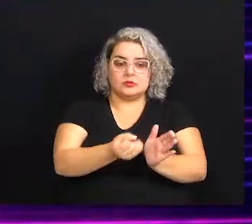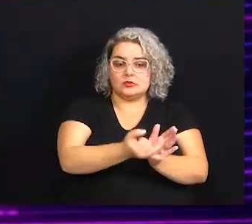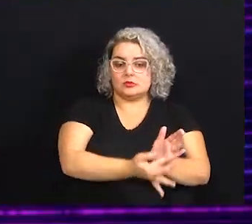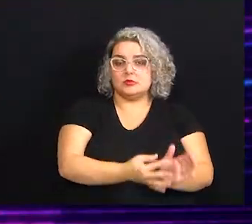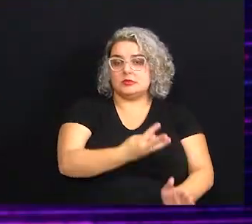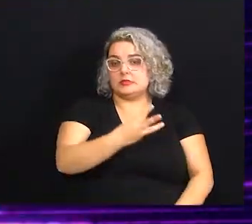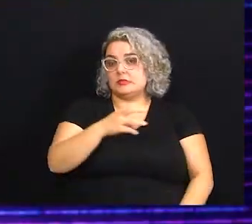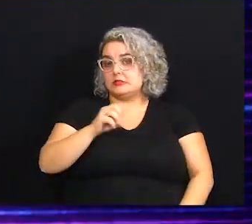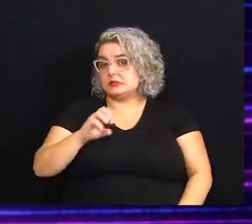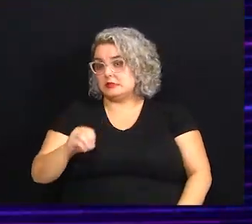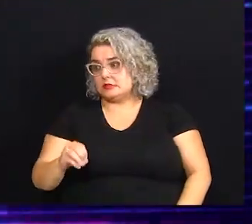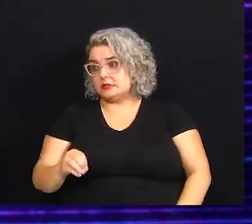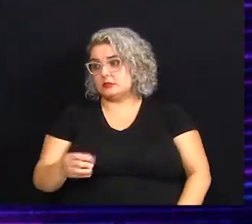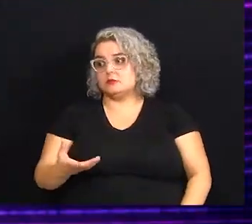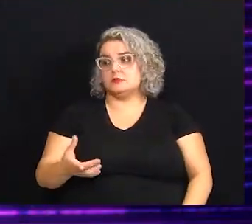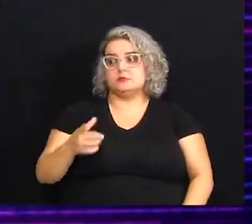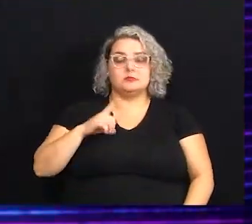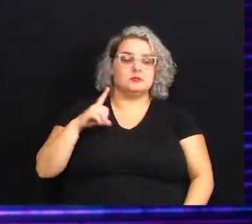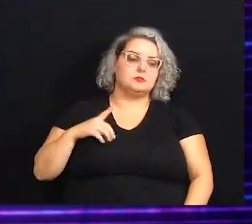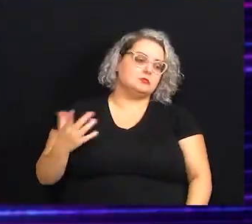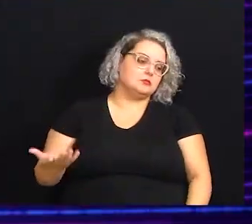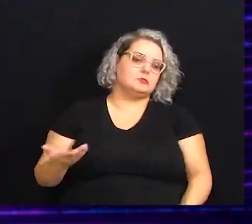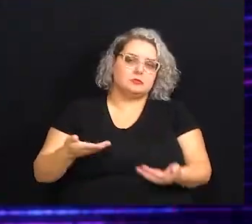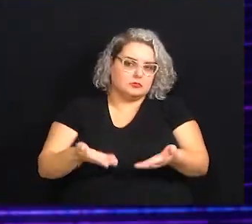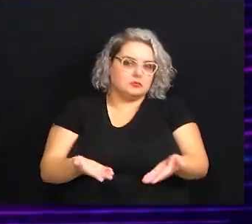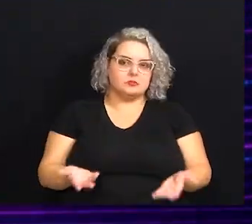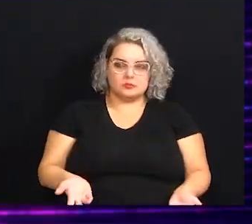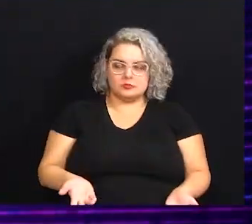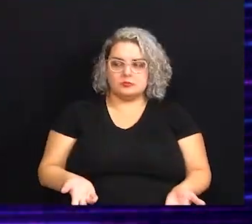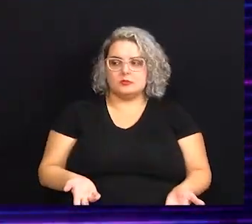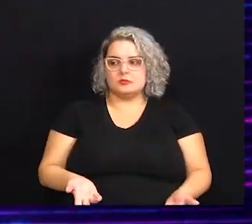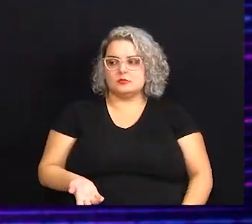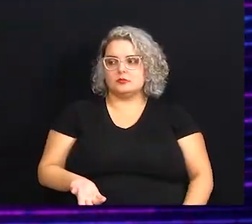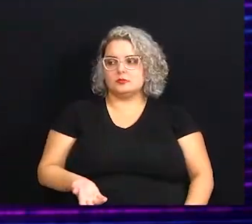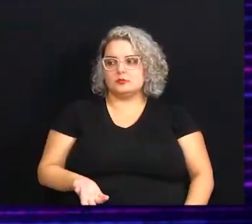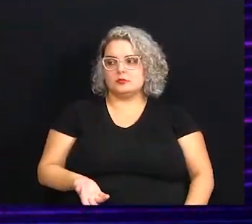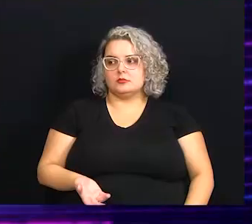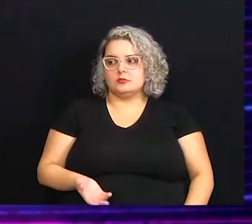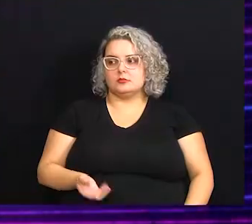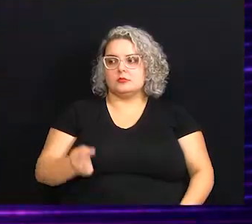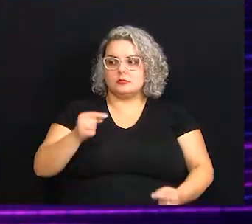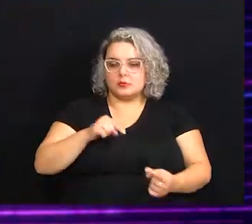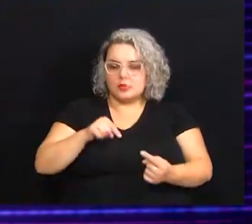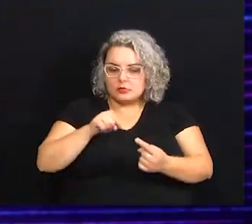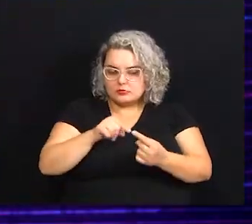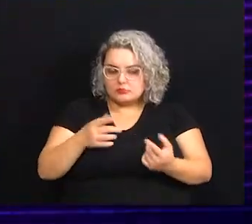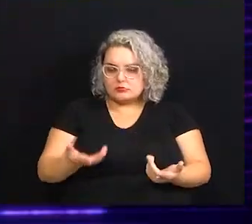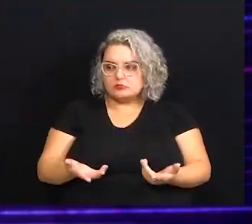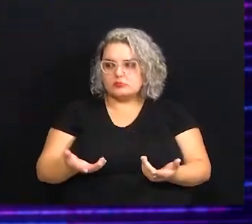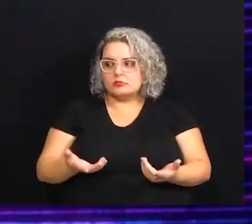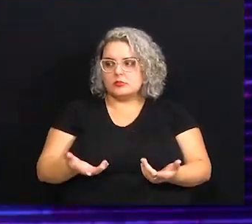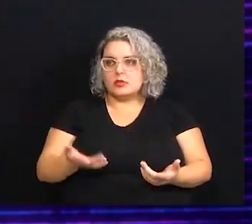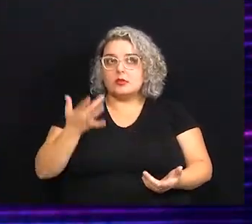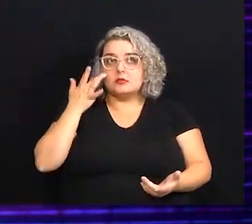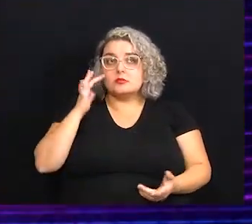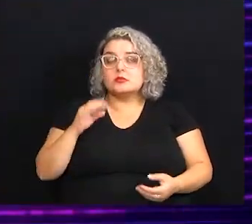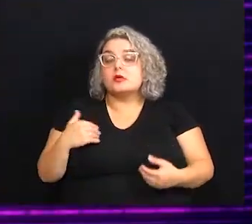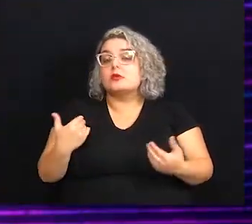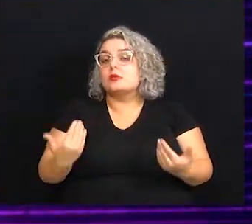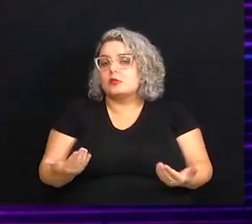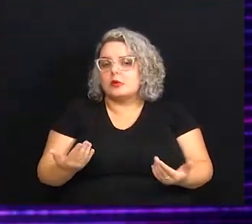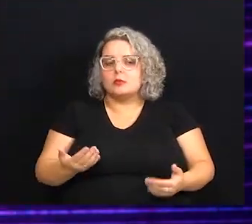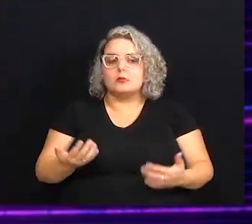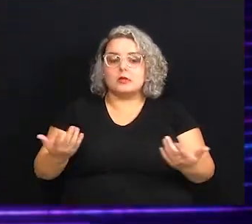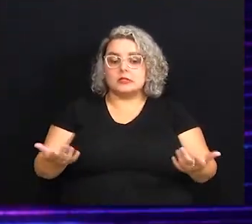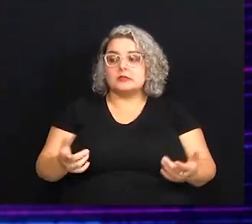por tenacidade, né? E então, a partir de um certo ponto do livro, eu não sei exatamente dizer qual ponto foi, mas a